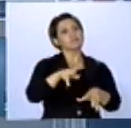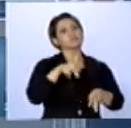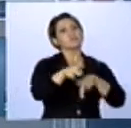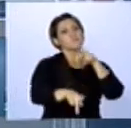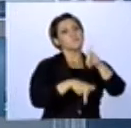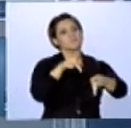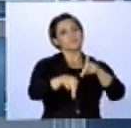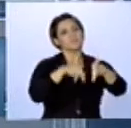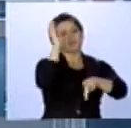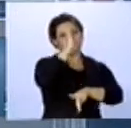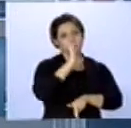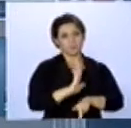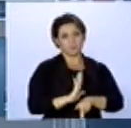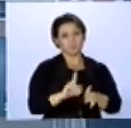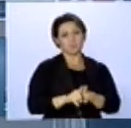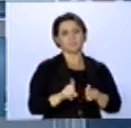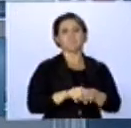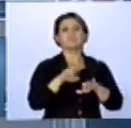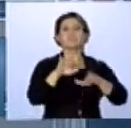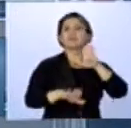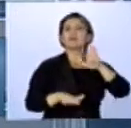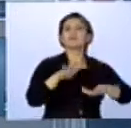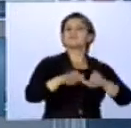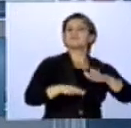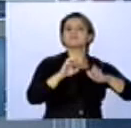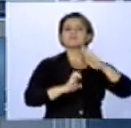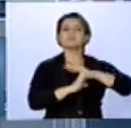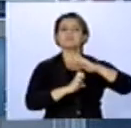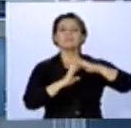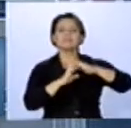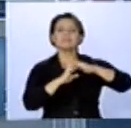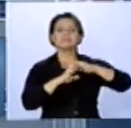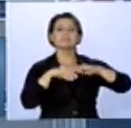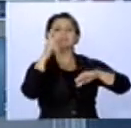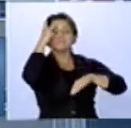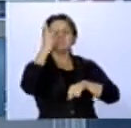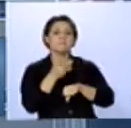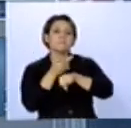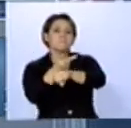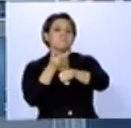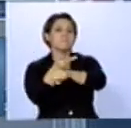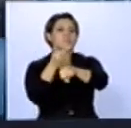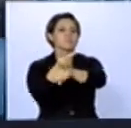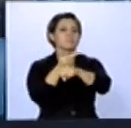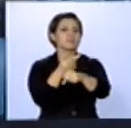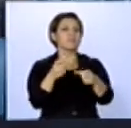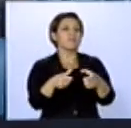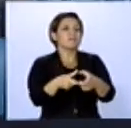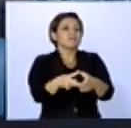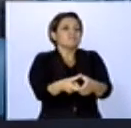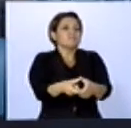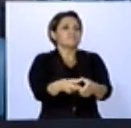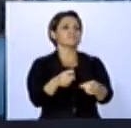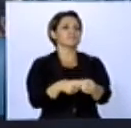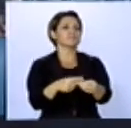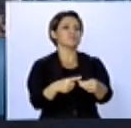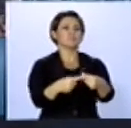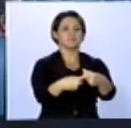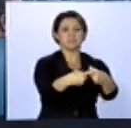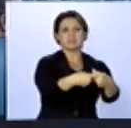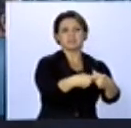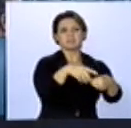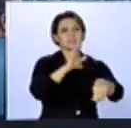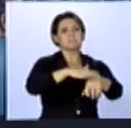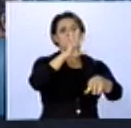faz com muita faz com que muitas vezes empresários sejam procurados lá em pequenos municípios e no Brasil mais de